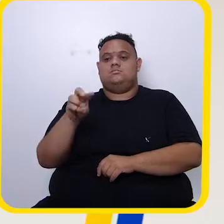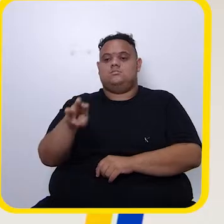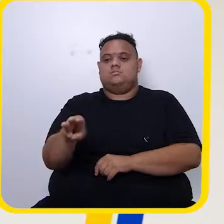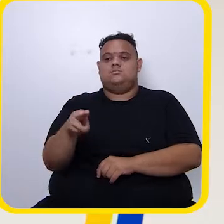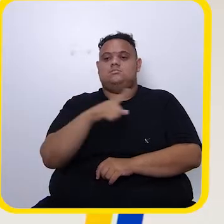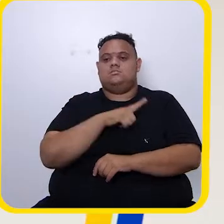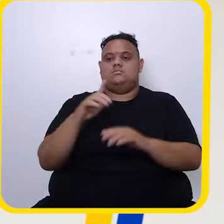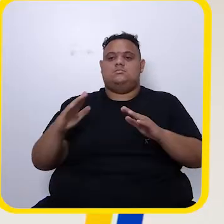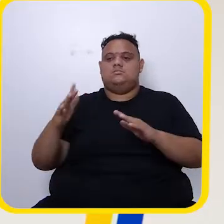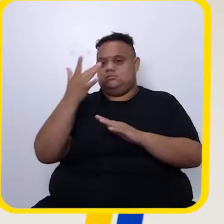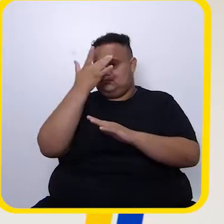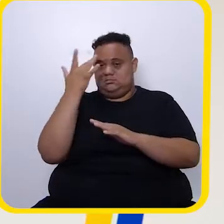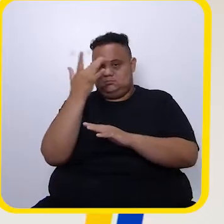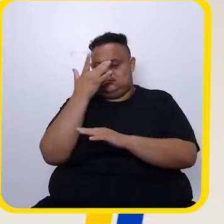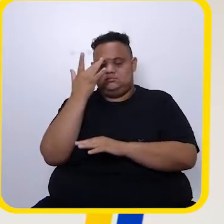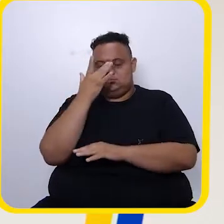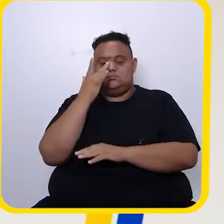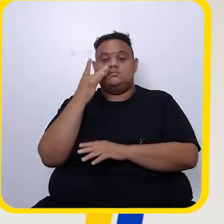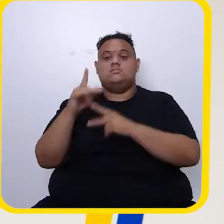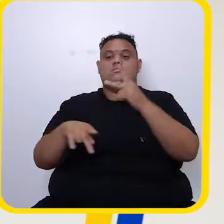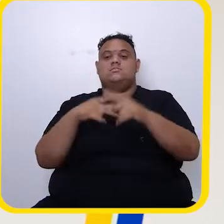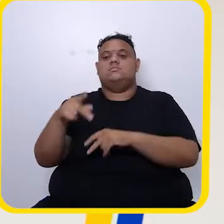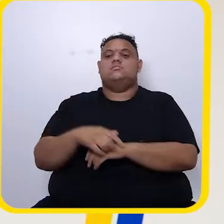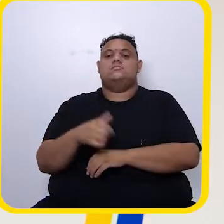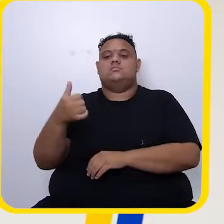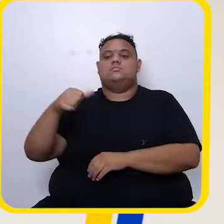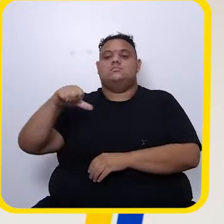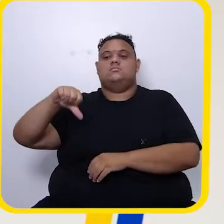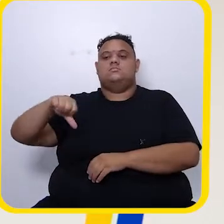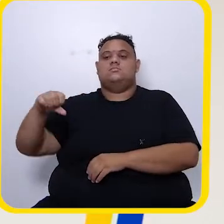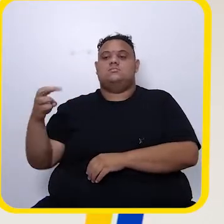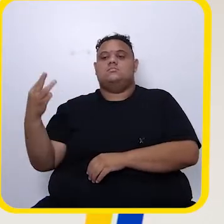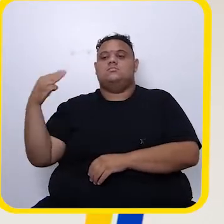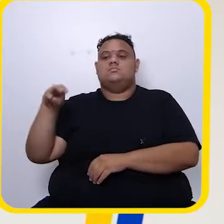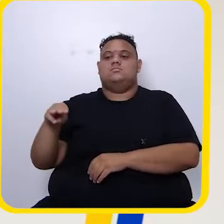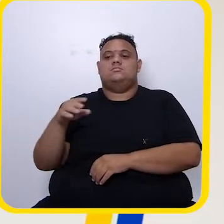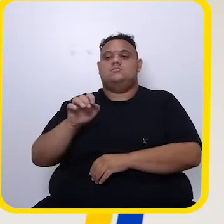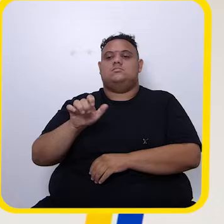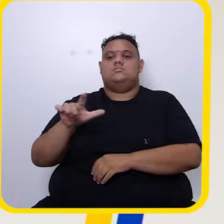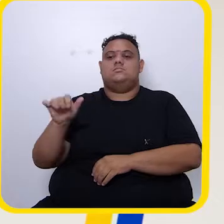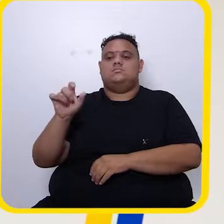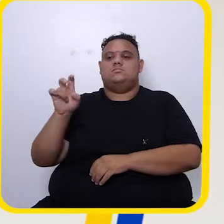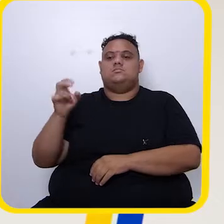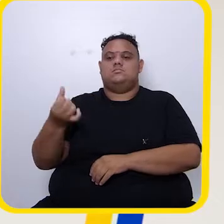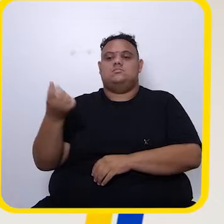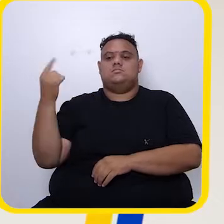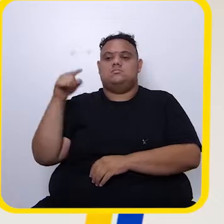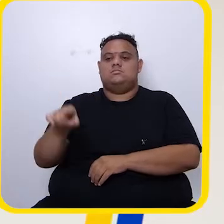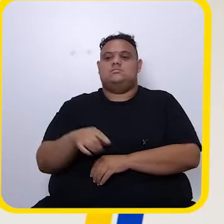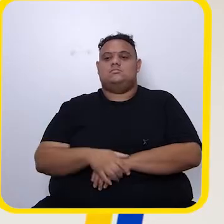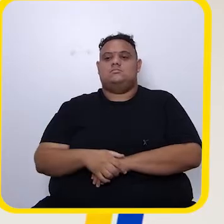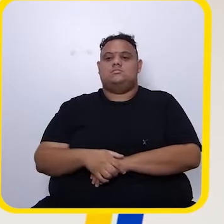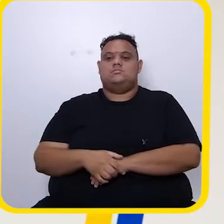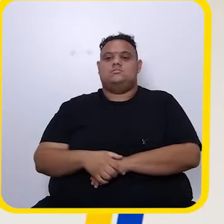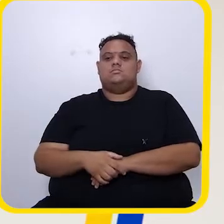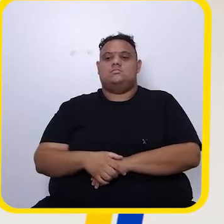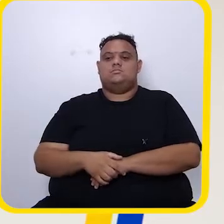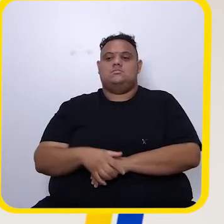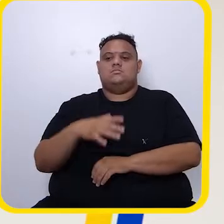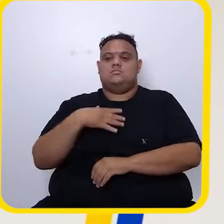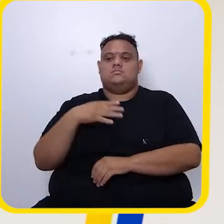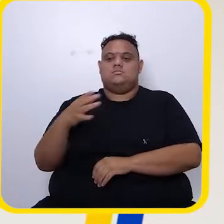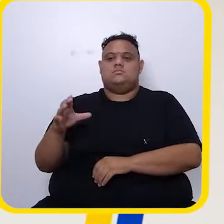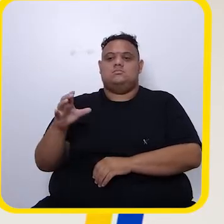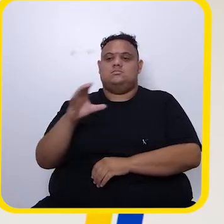habitantes. Aí depois vem Honduras, com mais de 9 milhões, Nicarágua, El Salvador, com um pouco mais de 6 milhões,